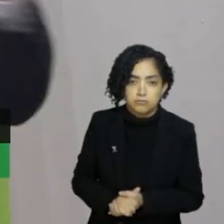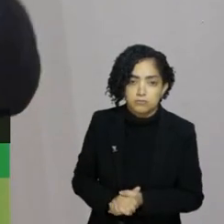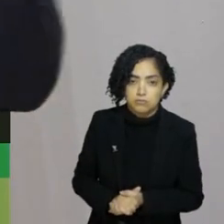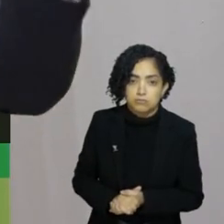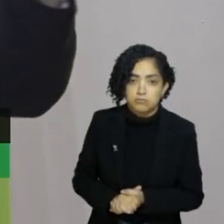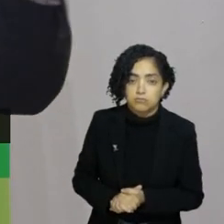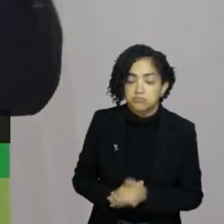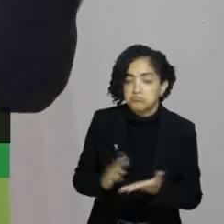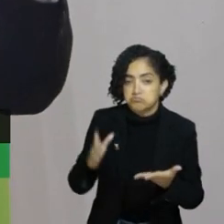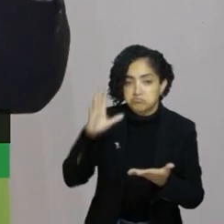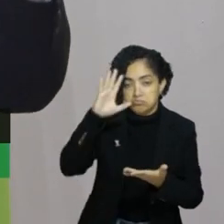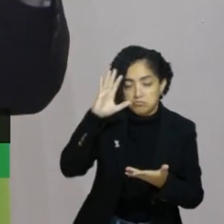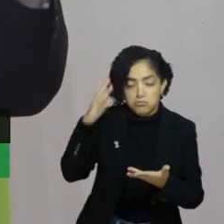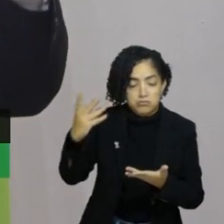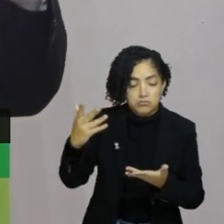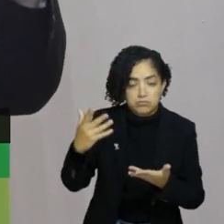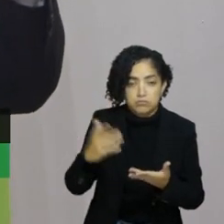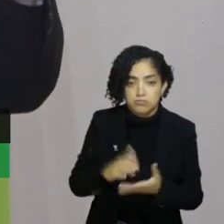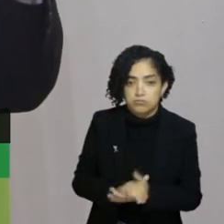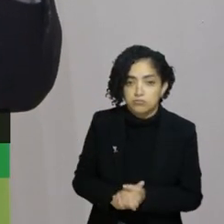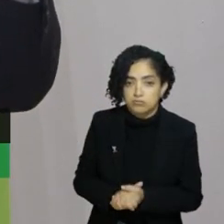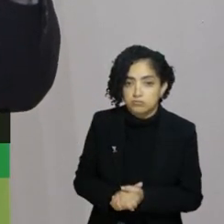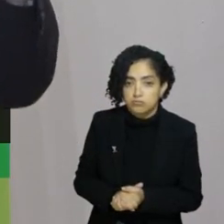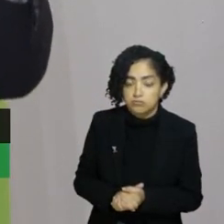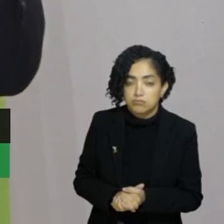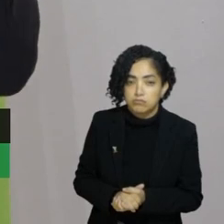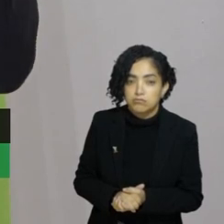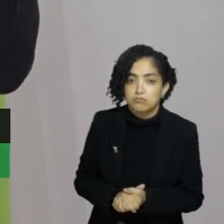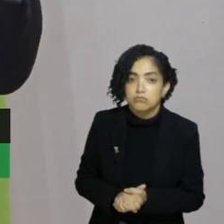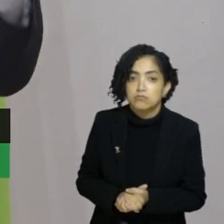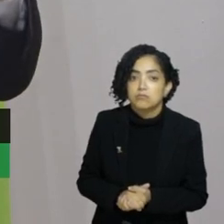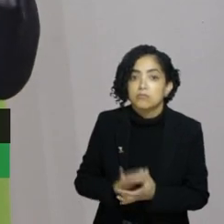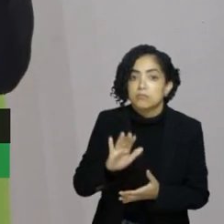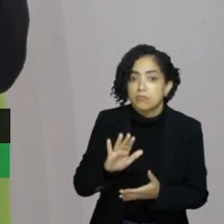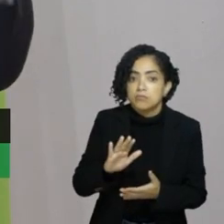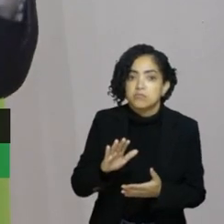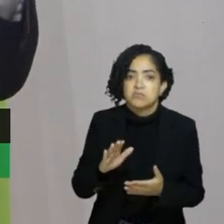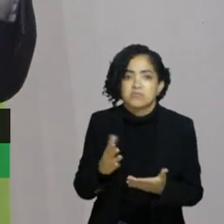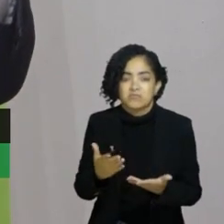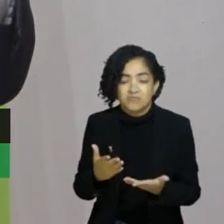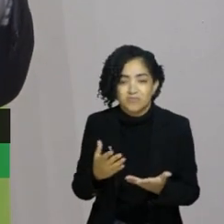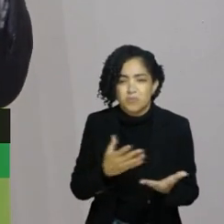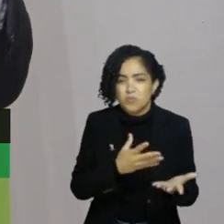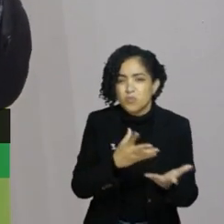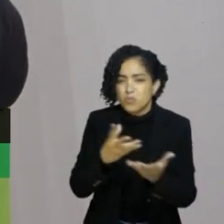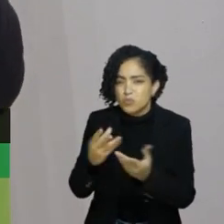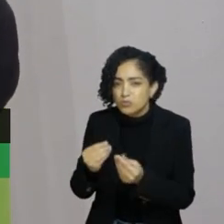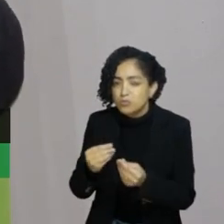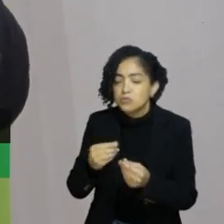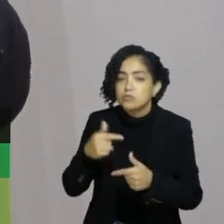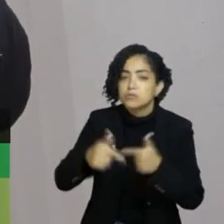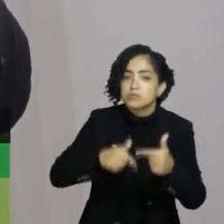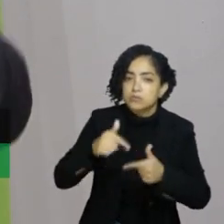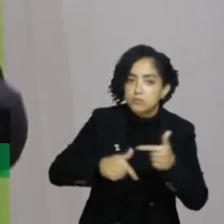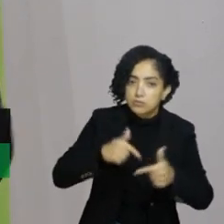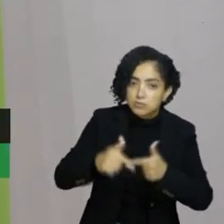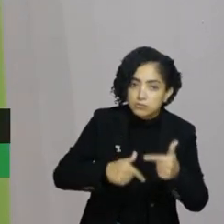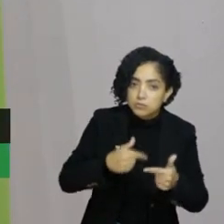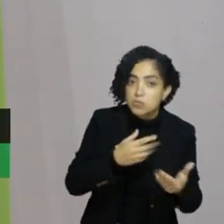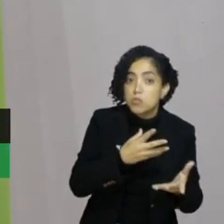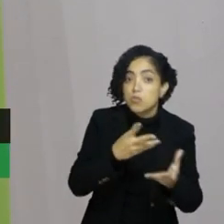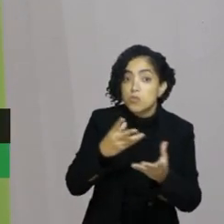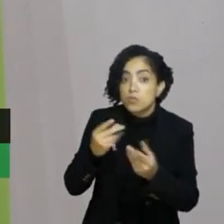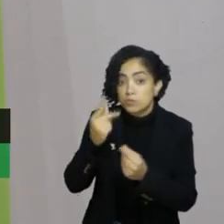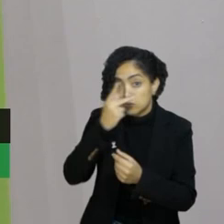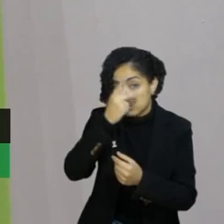Pronto, está resolvido o problema. Mas milhares de trabalhadores, milhares de pessoas vulneráveis